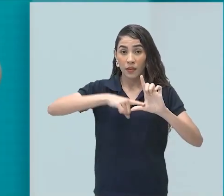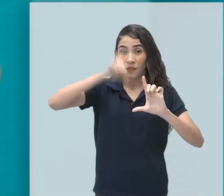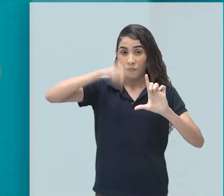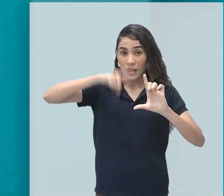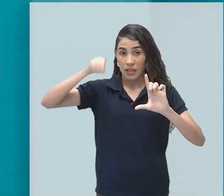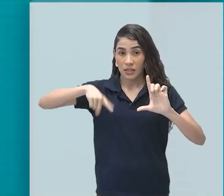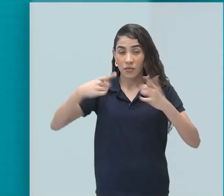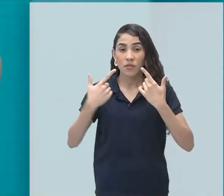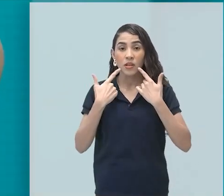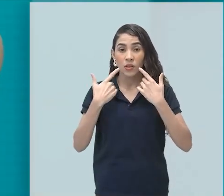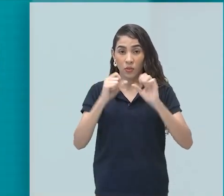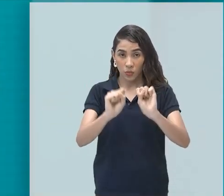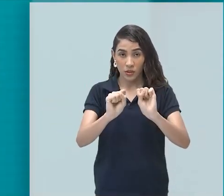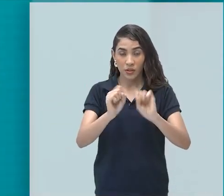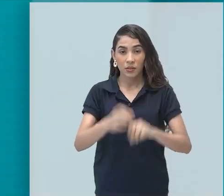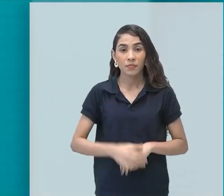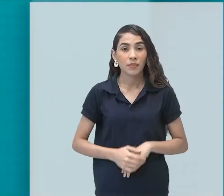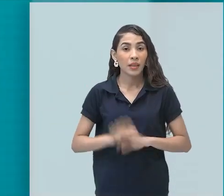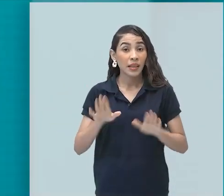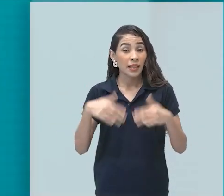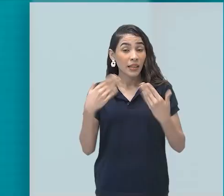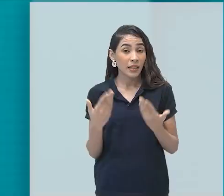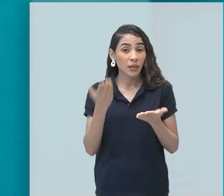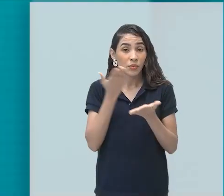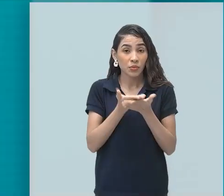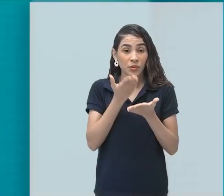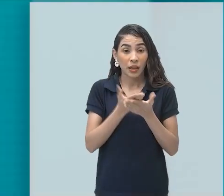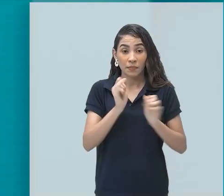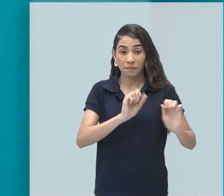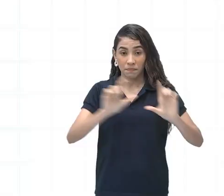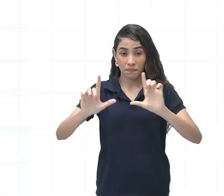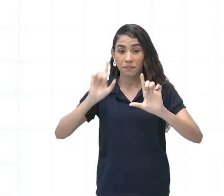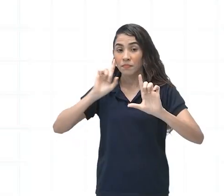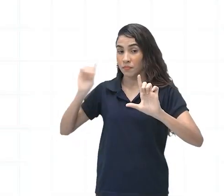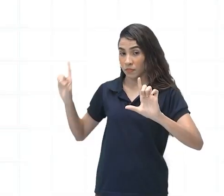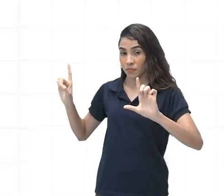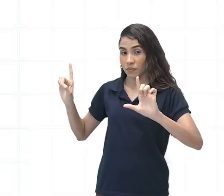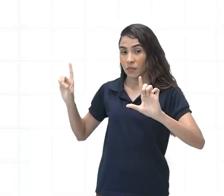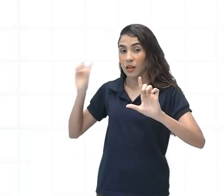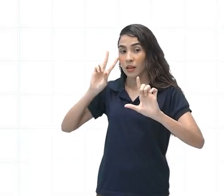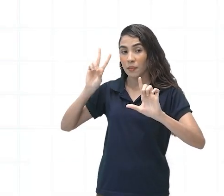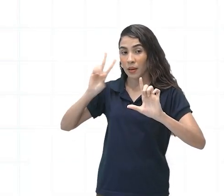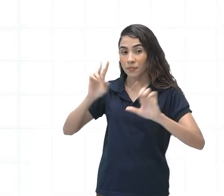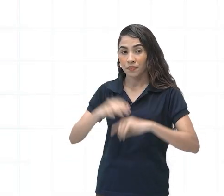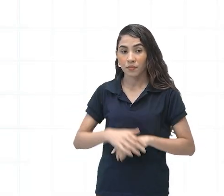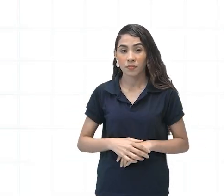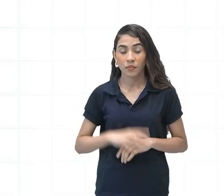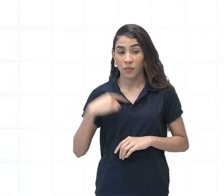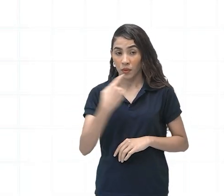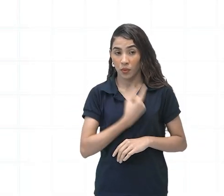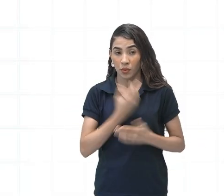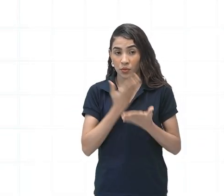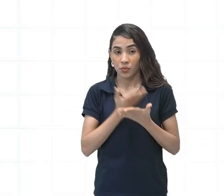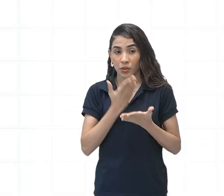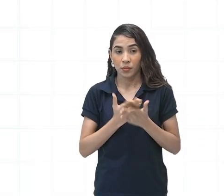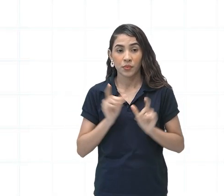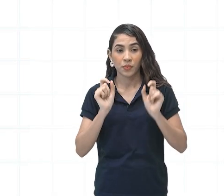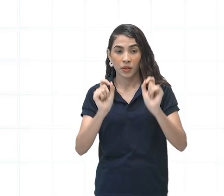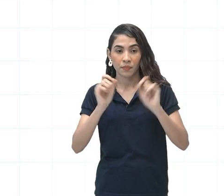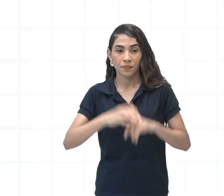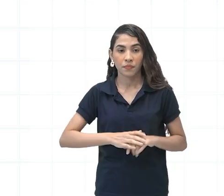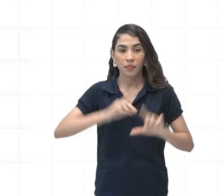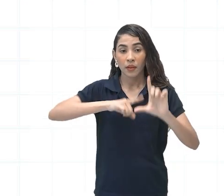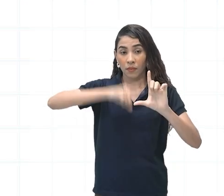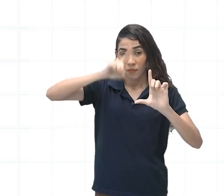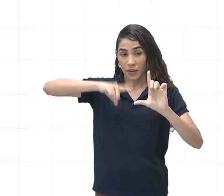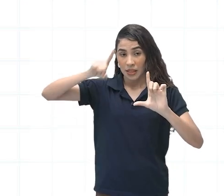variação linguística. Então vamos revê-lo na cartela. Olhem aí, nós estudamos que a